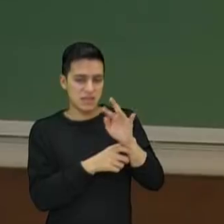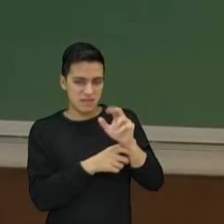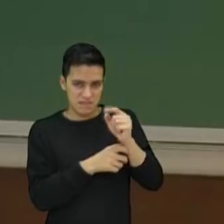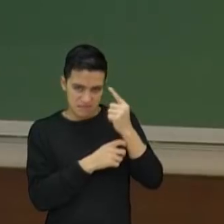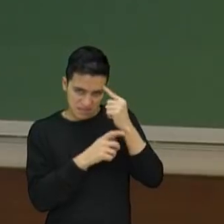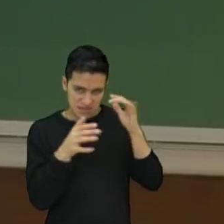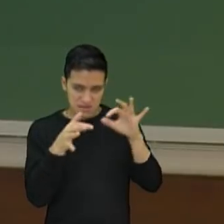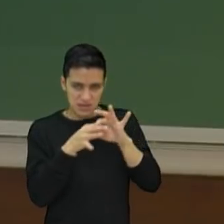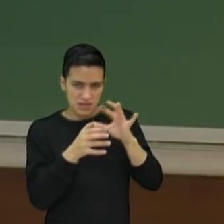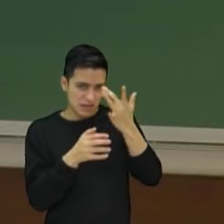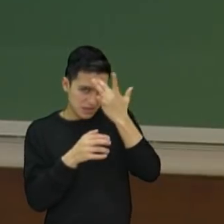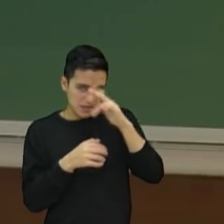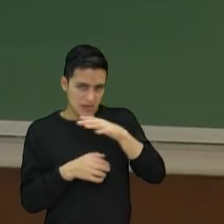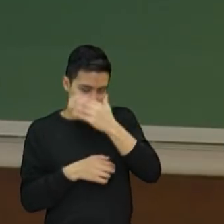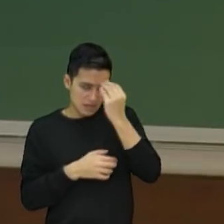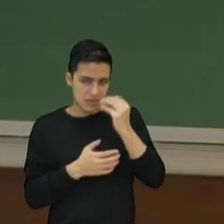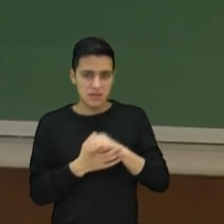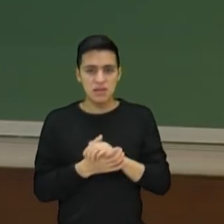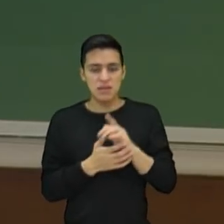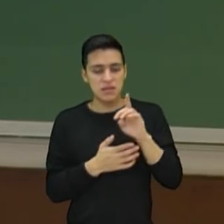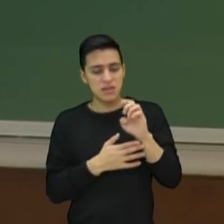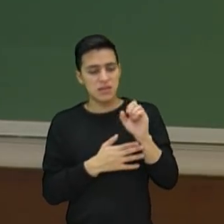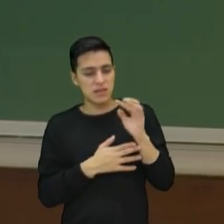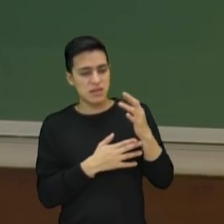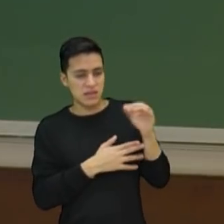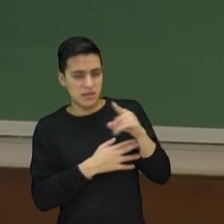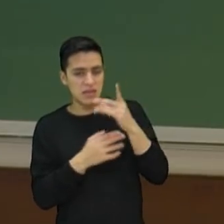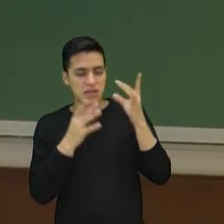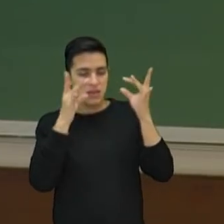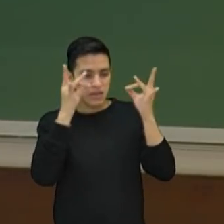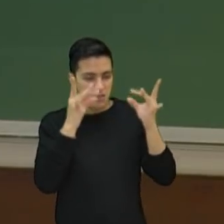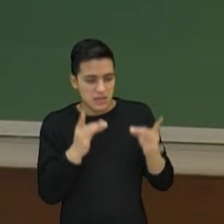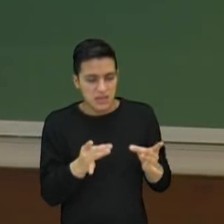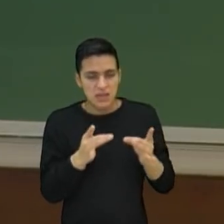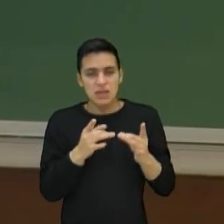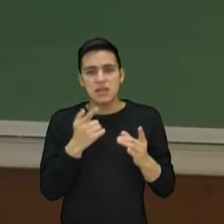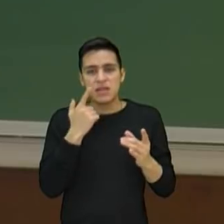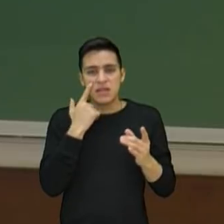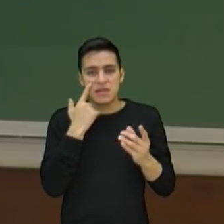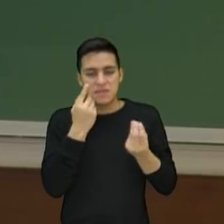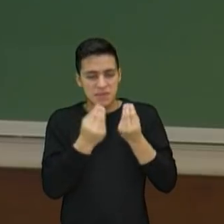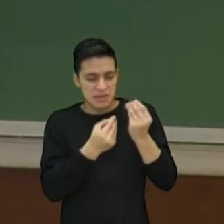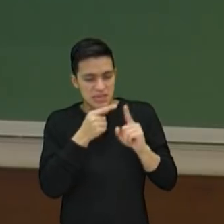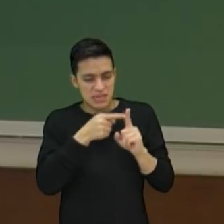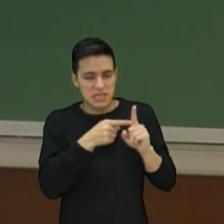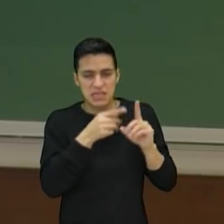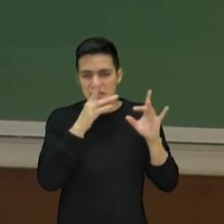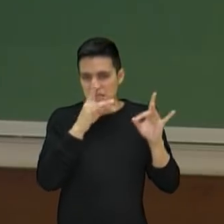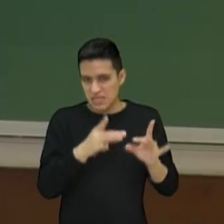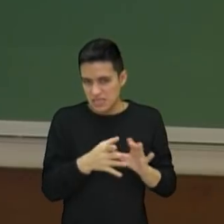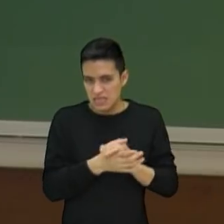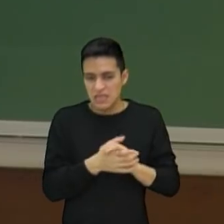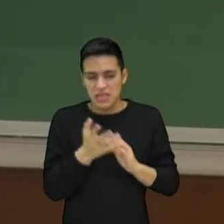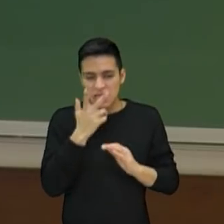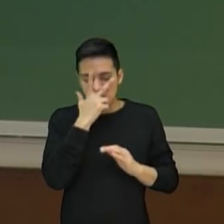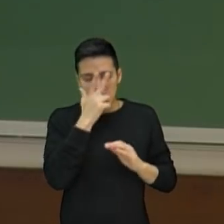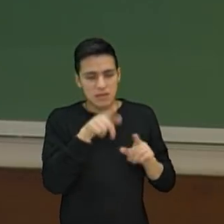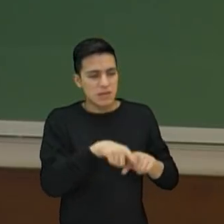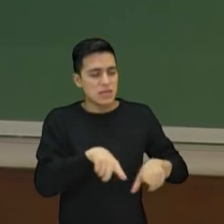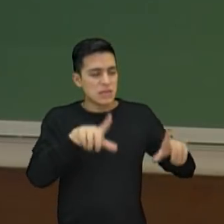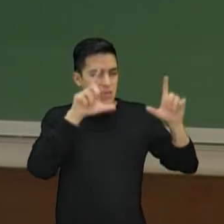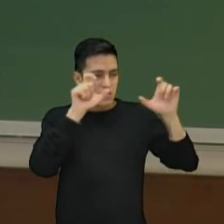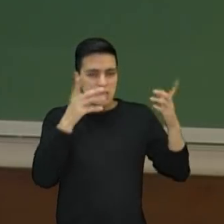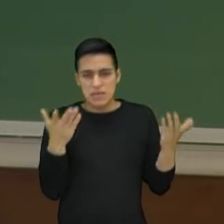estátua, ok? Vocês guardam, nunca mais se esquece. Descrição, descritivo, texto descritivo, tipo descritivo, ele tira uma foto.